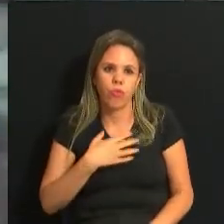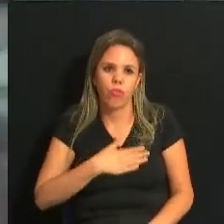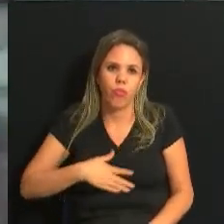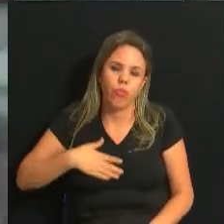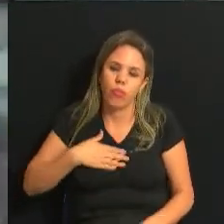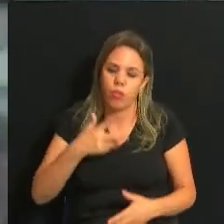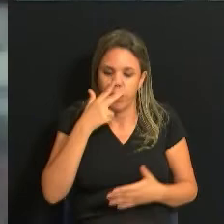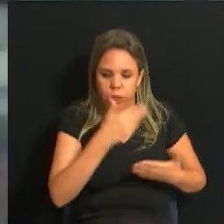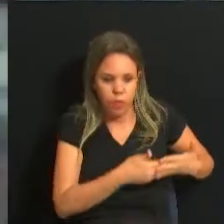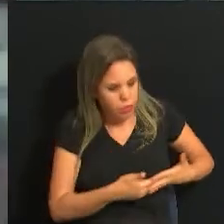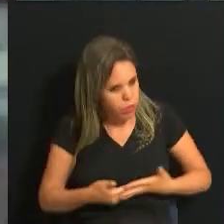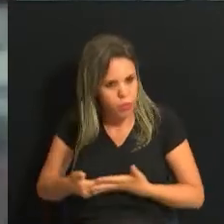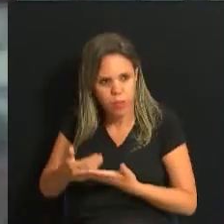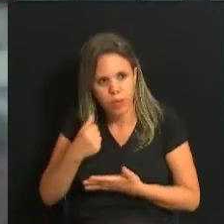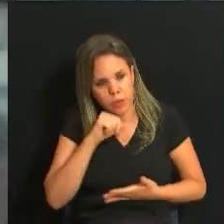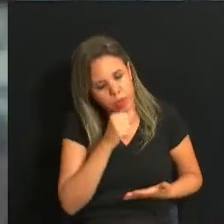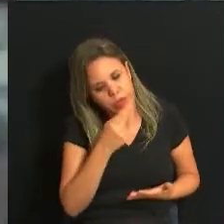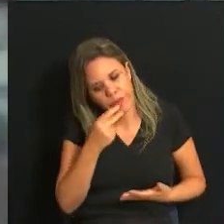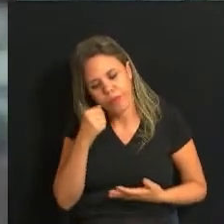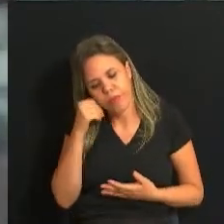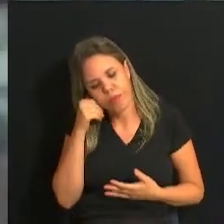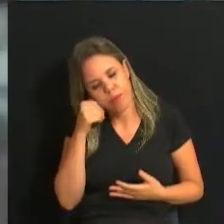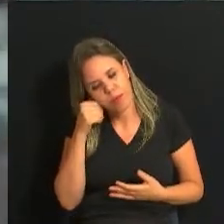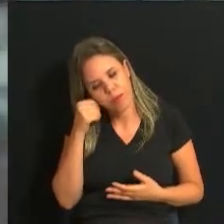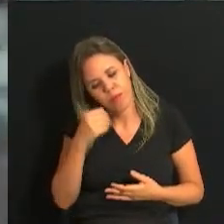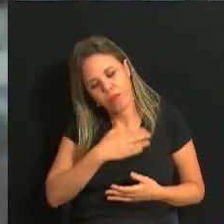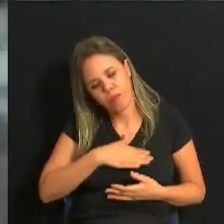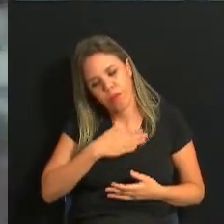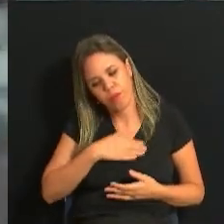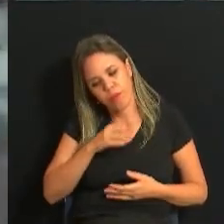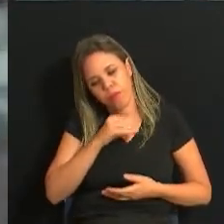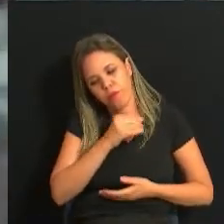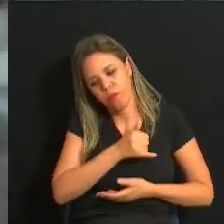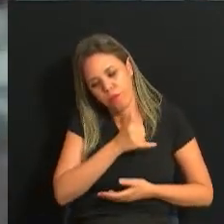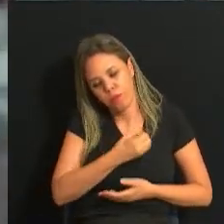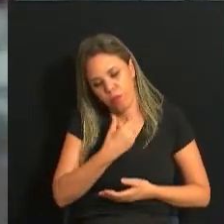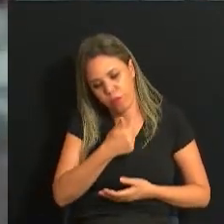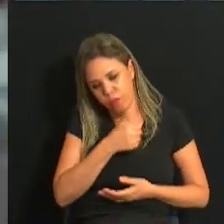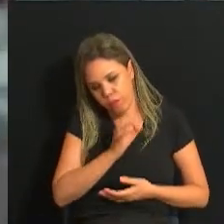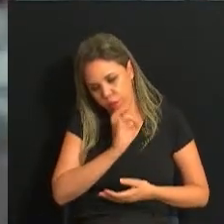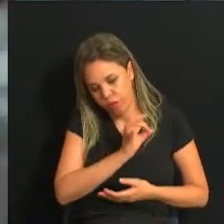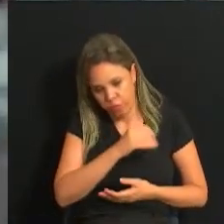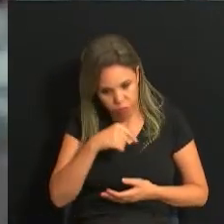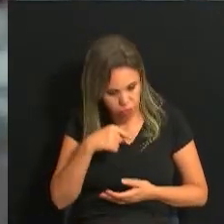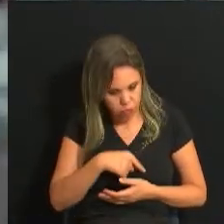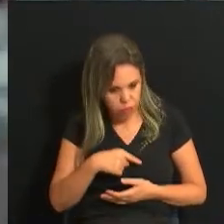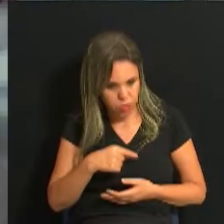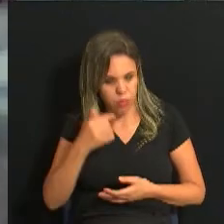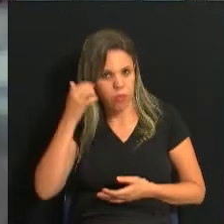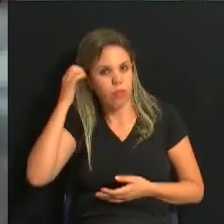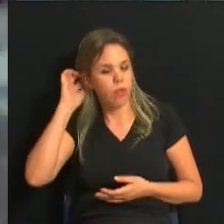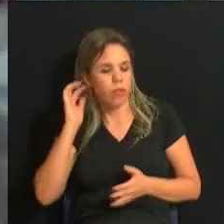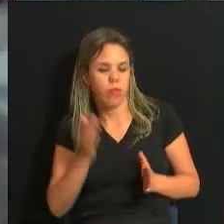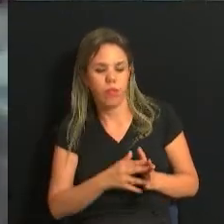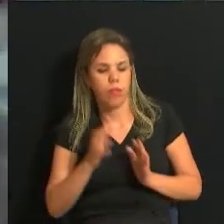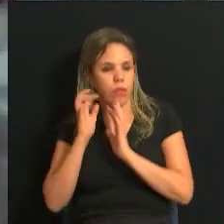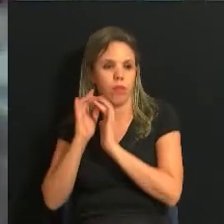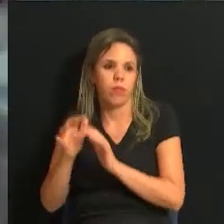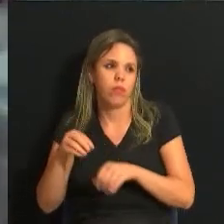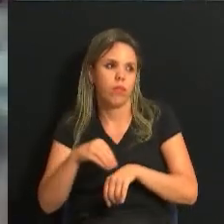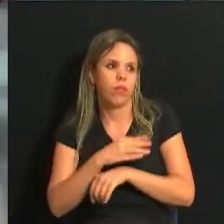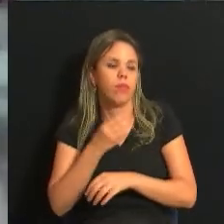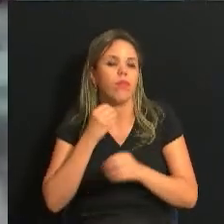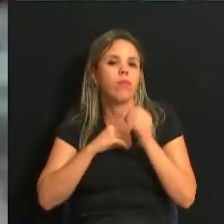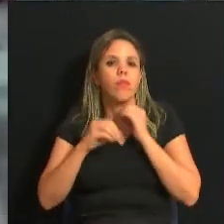mãe, aquela fala tranquila no meu ouvido de que vai ficar tudo bem. E isso ativa áreas do meu cérebro que trazem hormônios